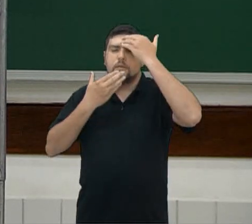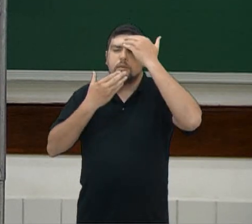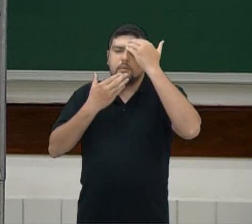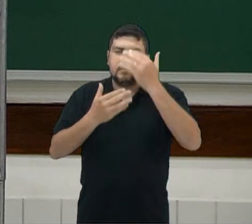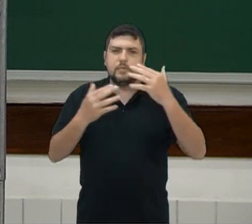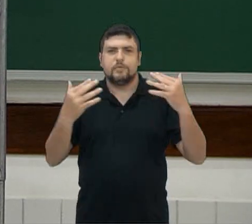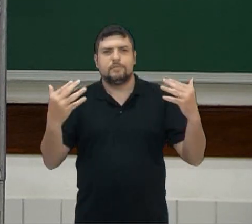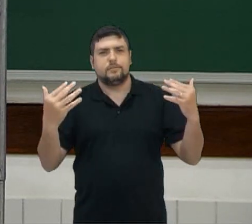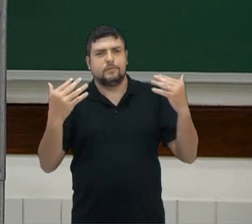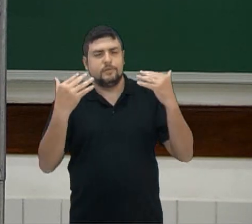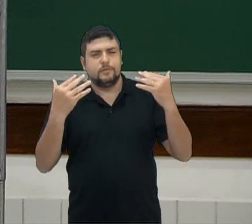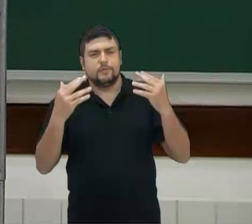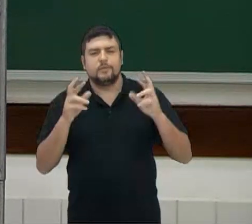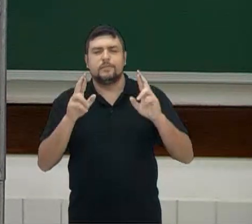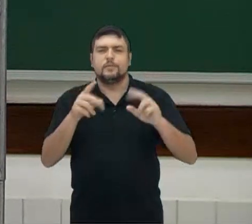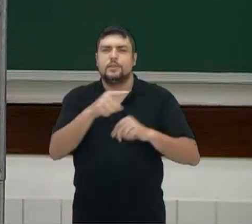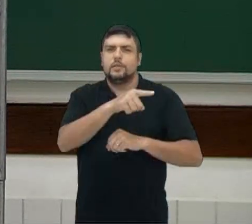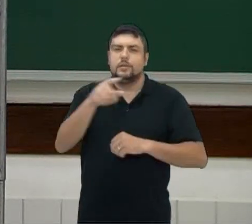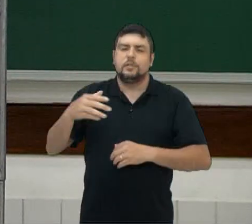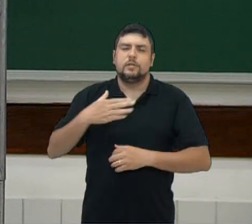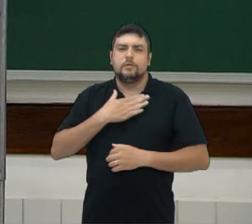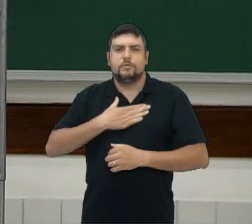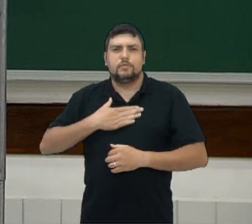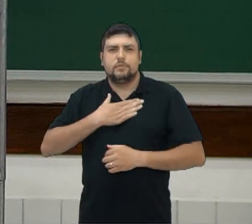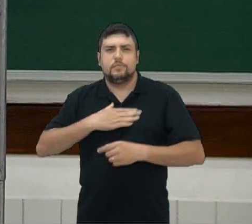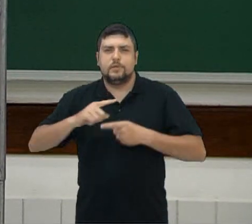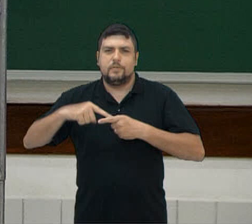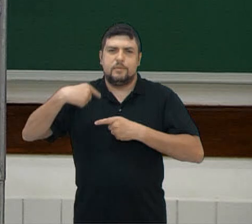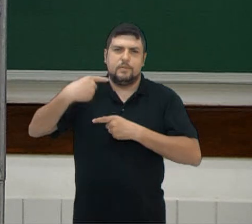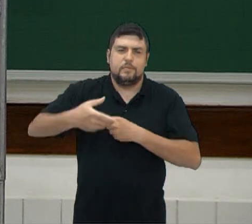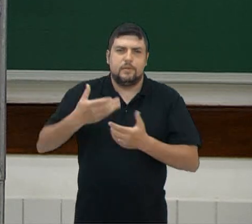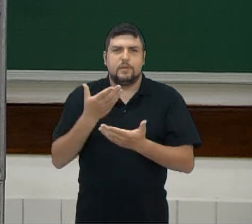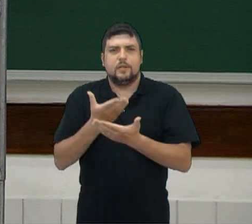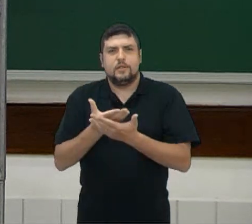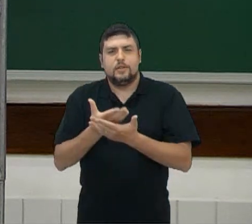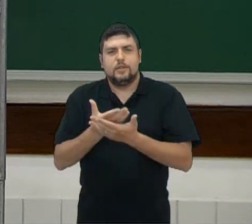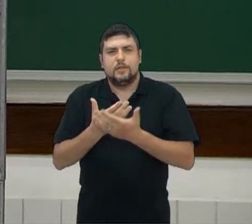vocês tenham gostado muito e nos vemos na nossa próxima aula.